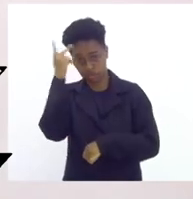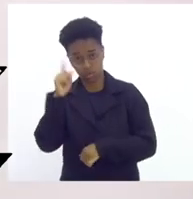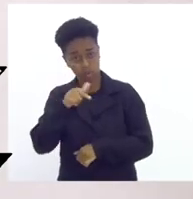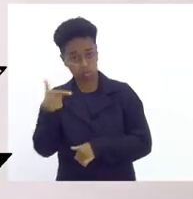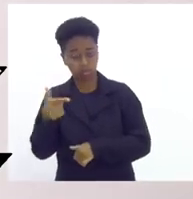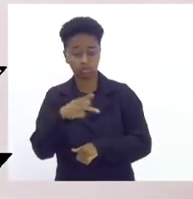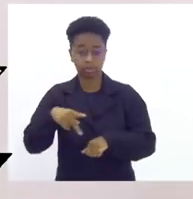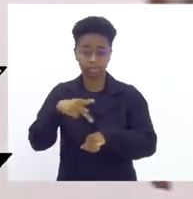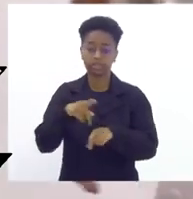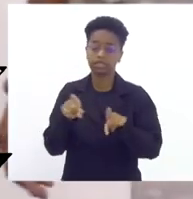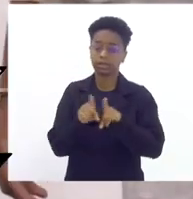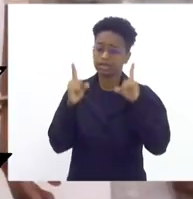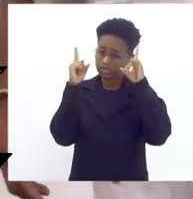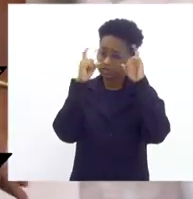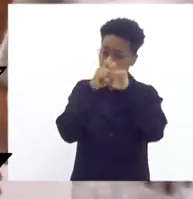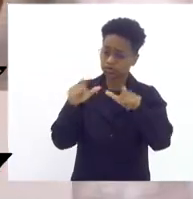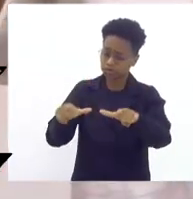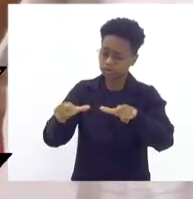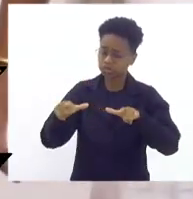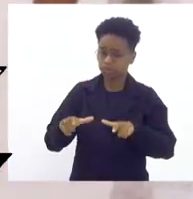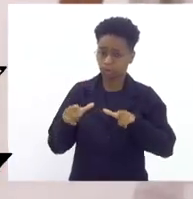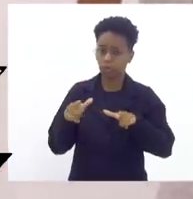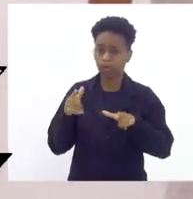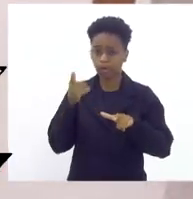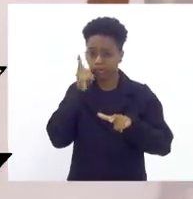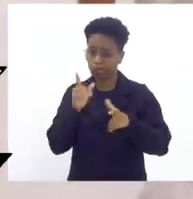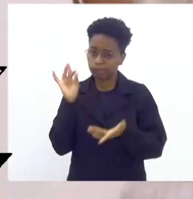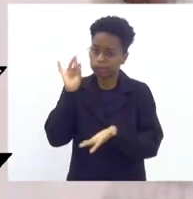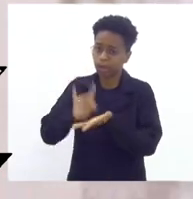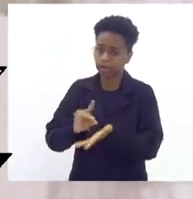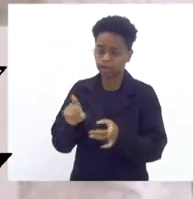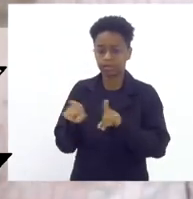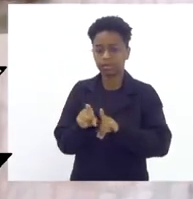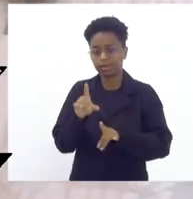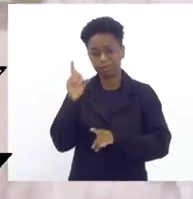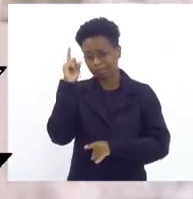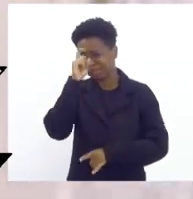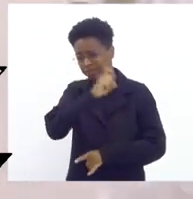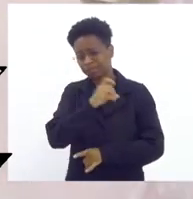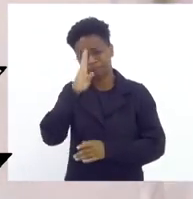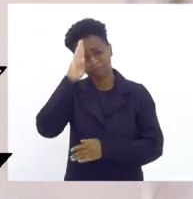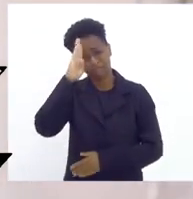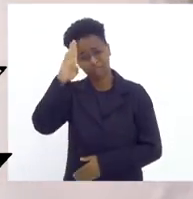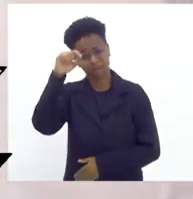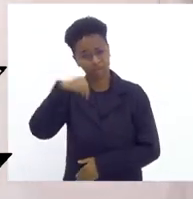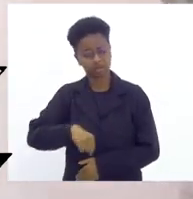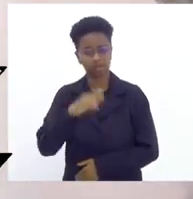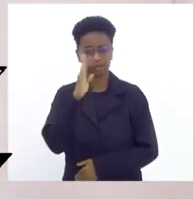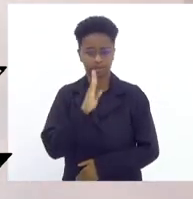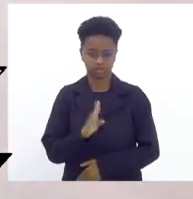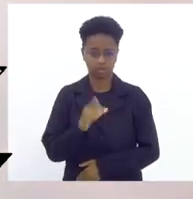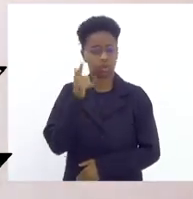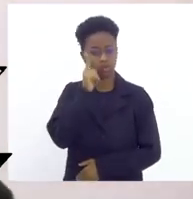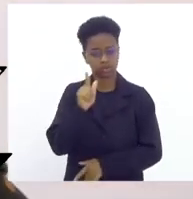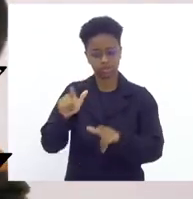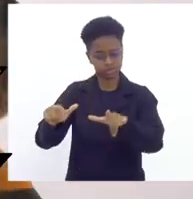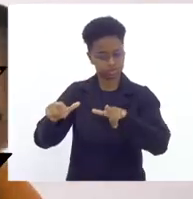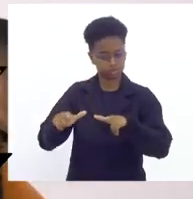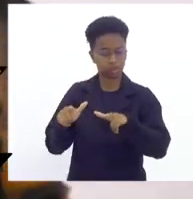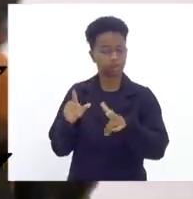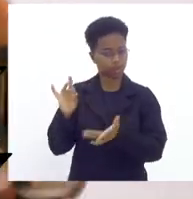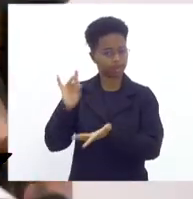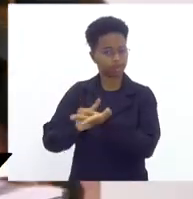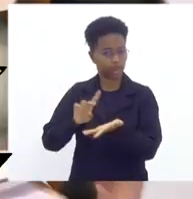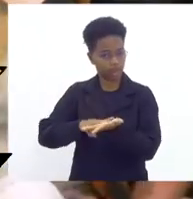validação dos diplomas que é uma dificuldade que a gente tem muito Central aqui no Brasil né de validação dos diplomas principalmente